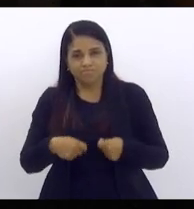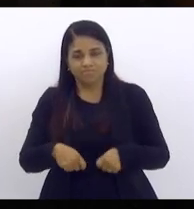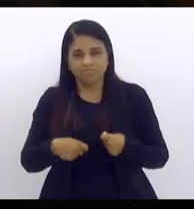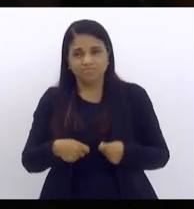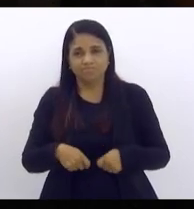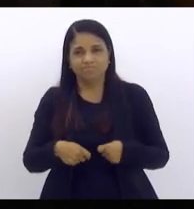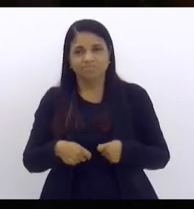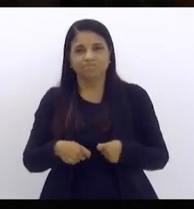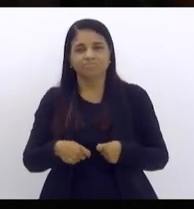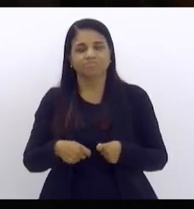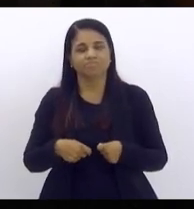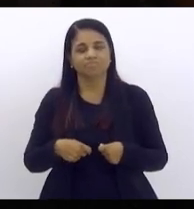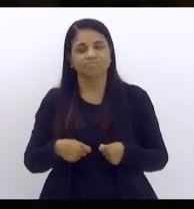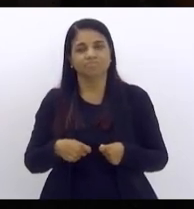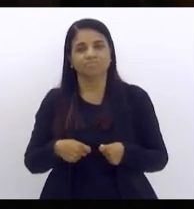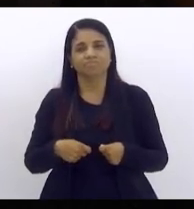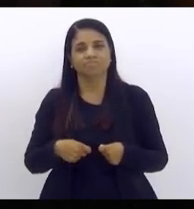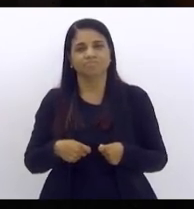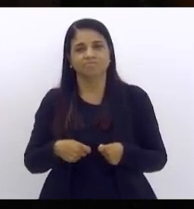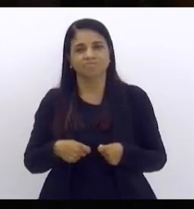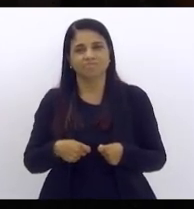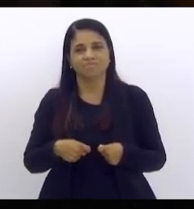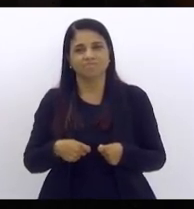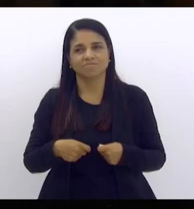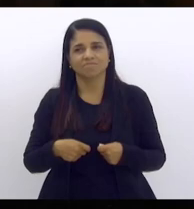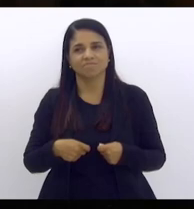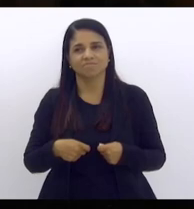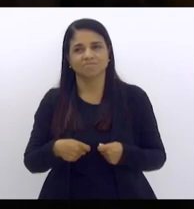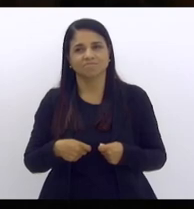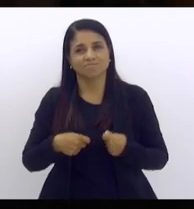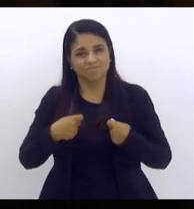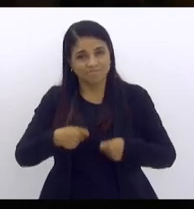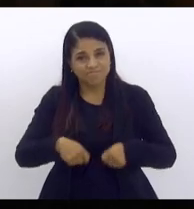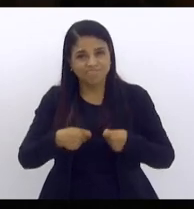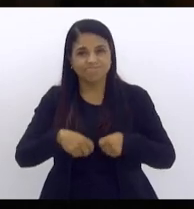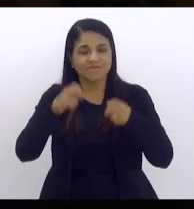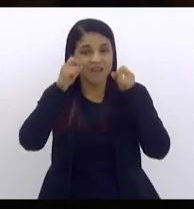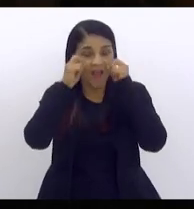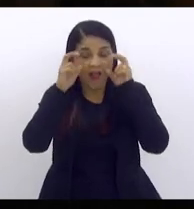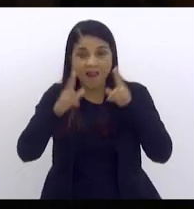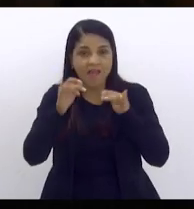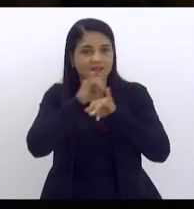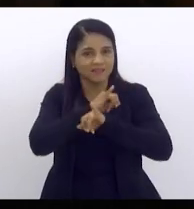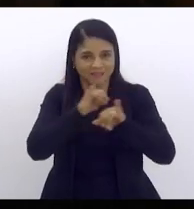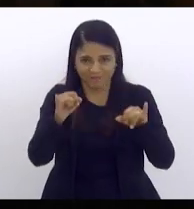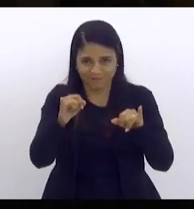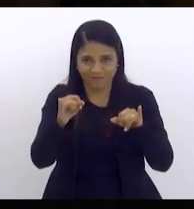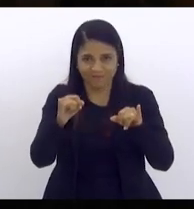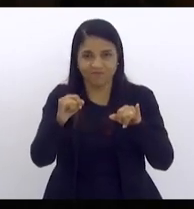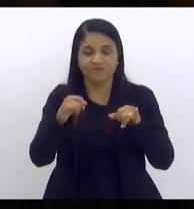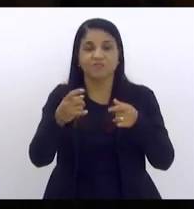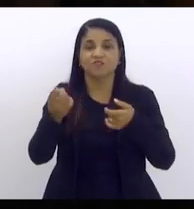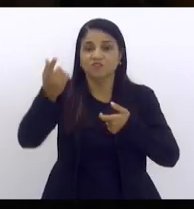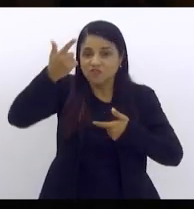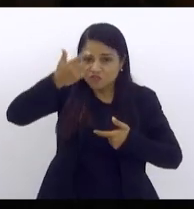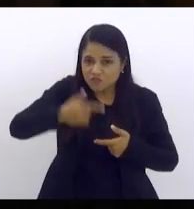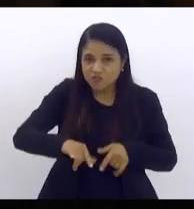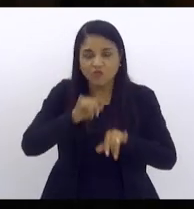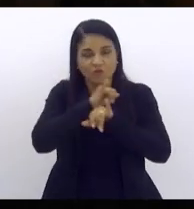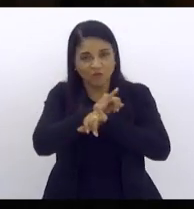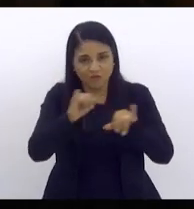gente faça sempre esse alerta. E volto a dizer,